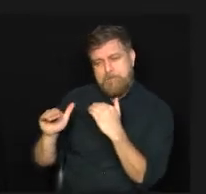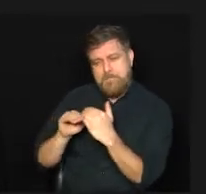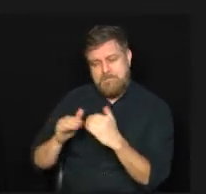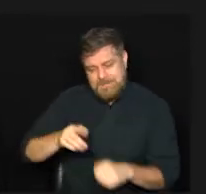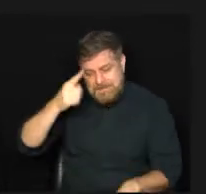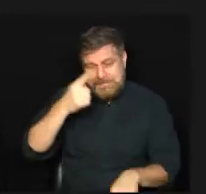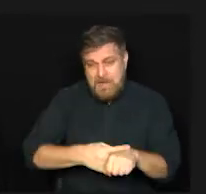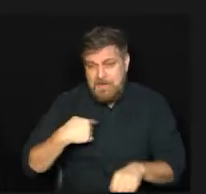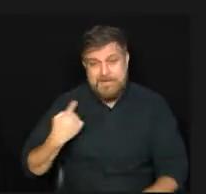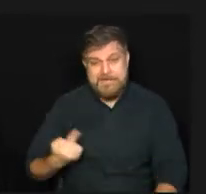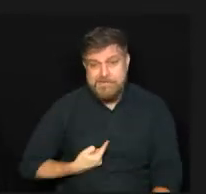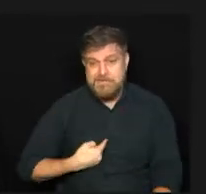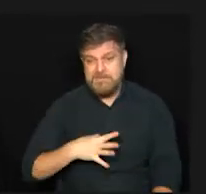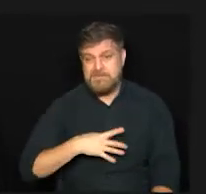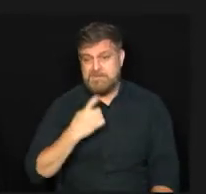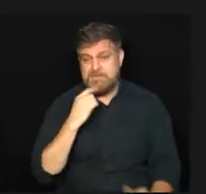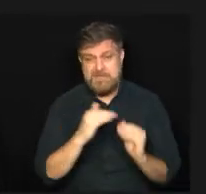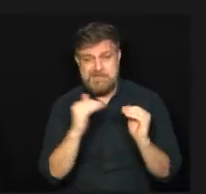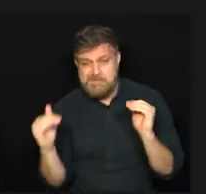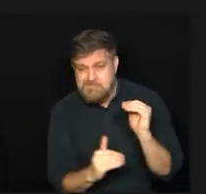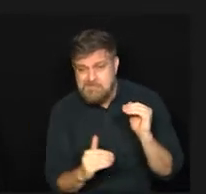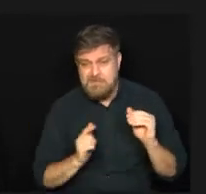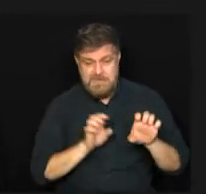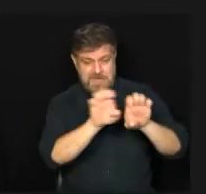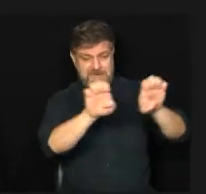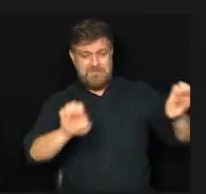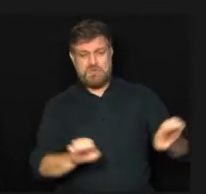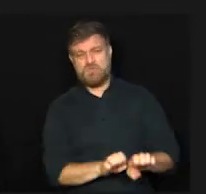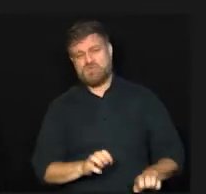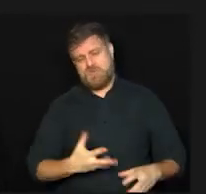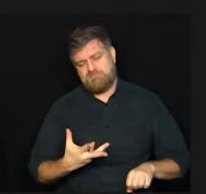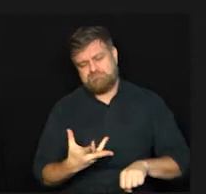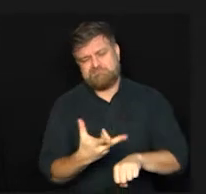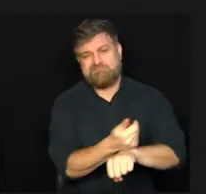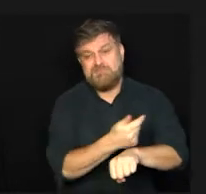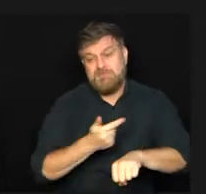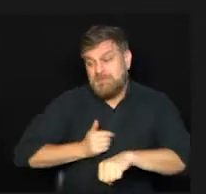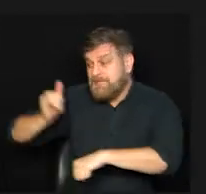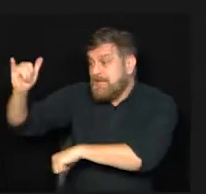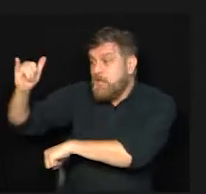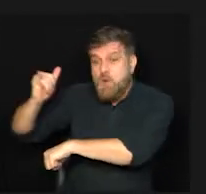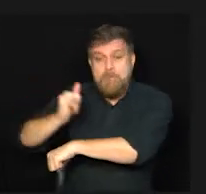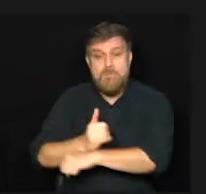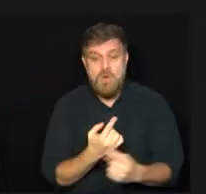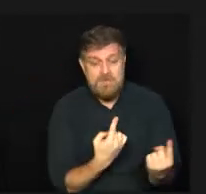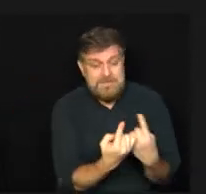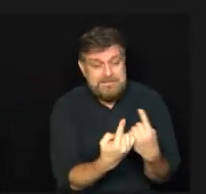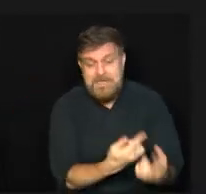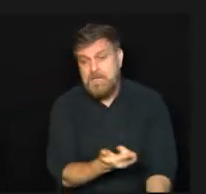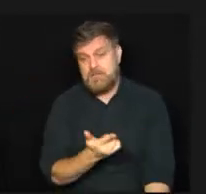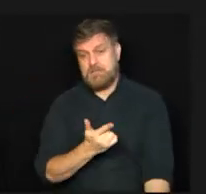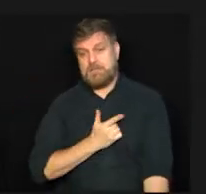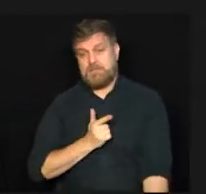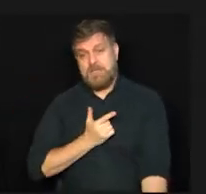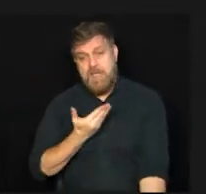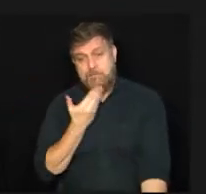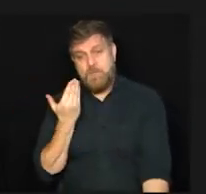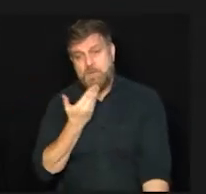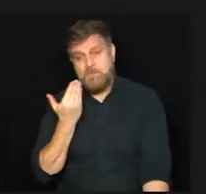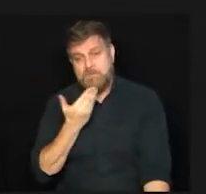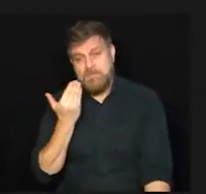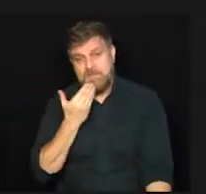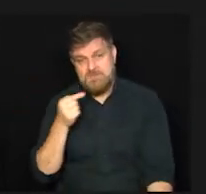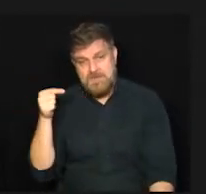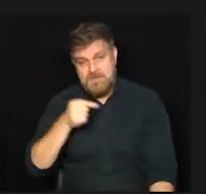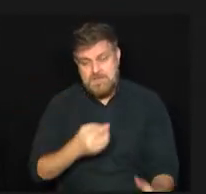gente não está, né? Sendo que a gente tem uma estrutura excelente de hotéis, de aeroporto, de estradas que facilitam a vinda de